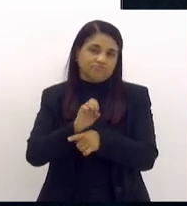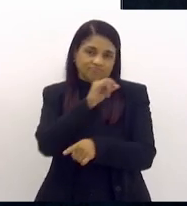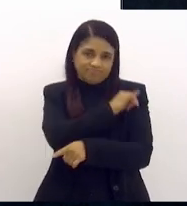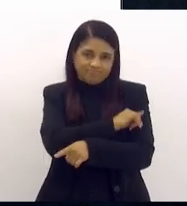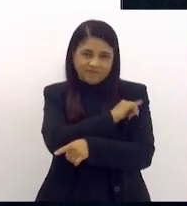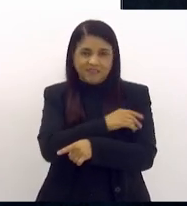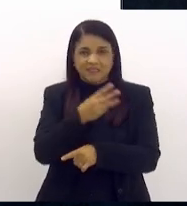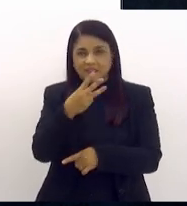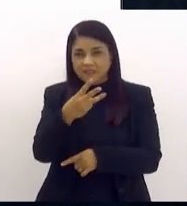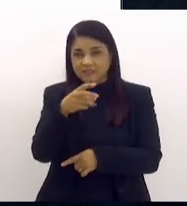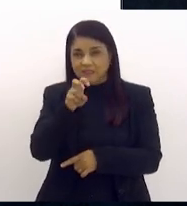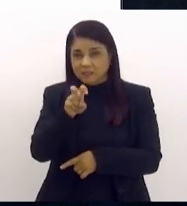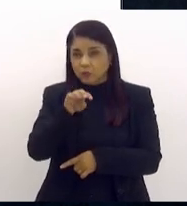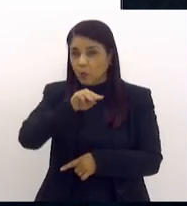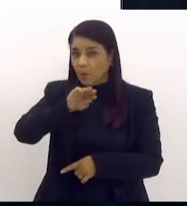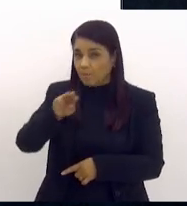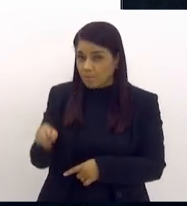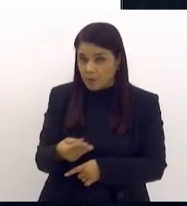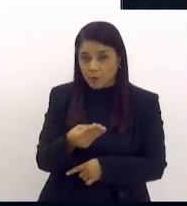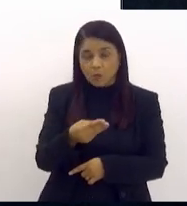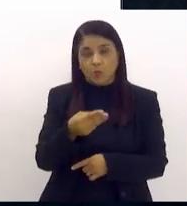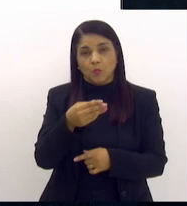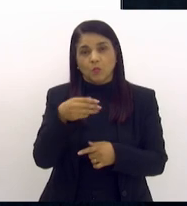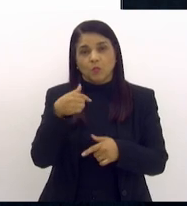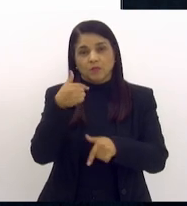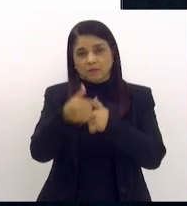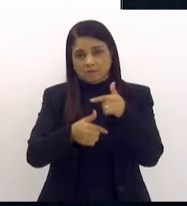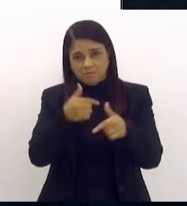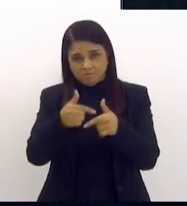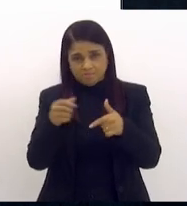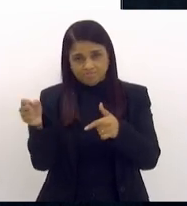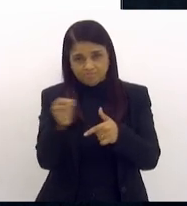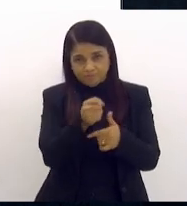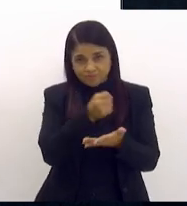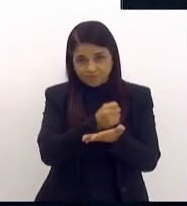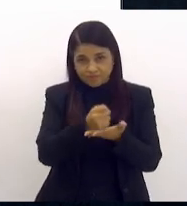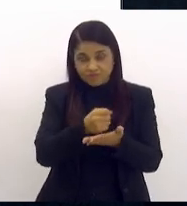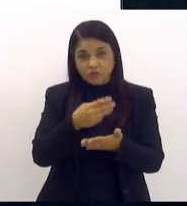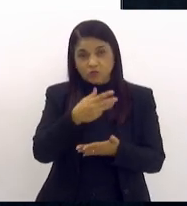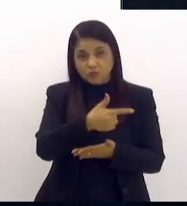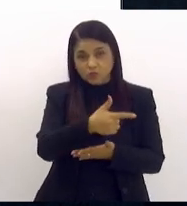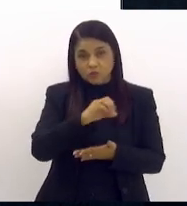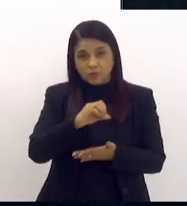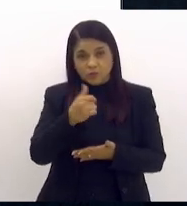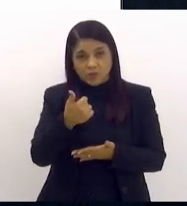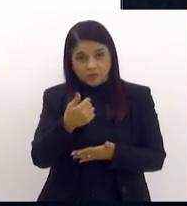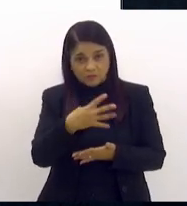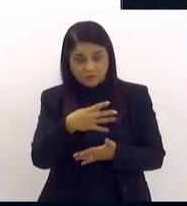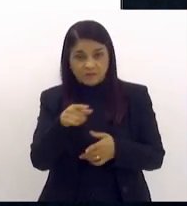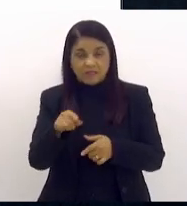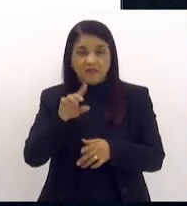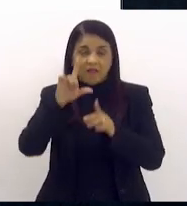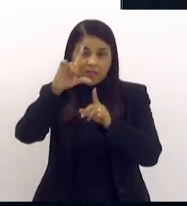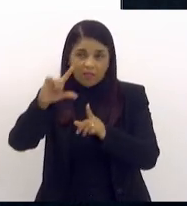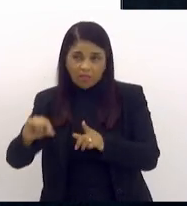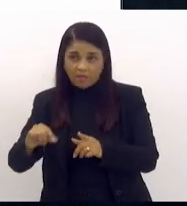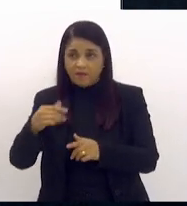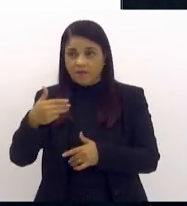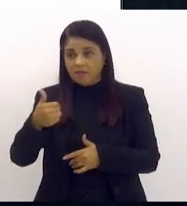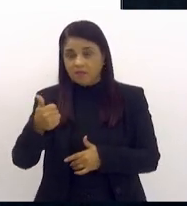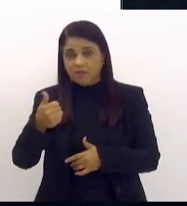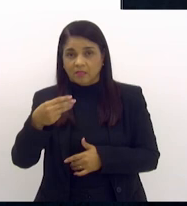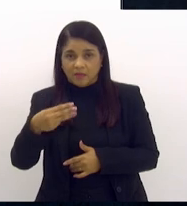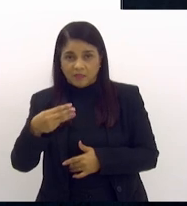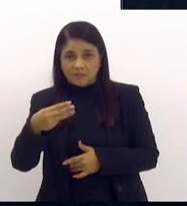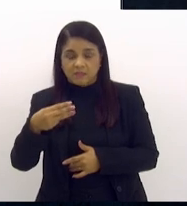né 35.9 mil empregos ali em 2014 e caiu para 13.800 né então se vocês olharem